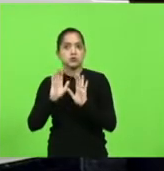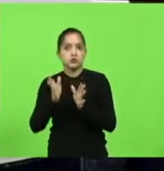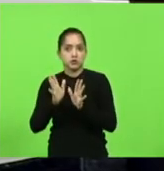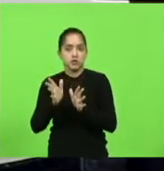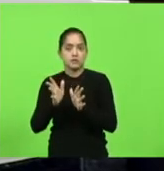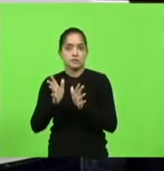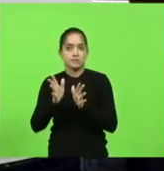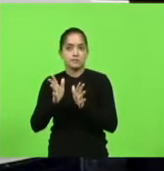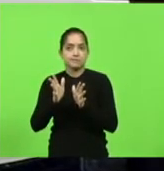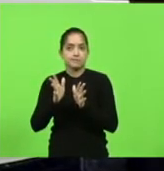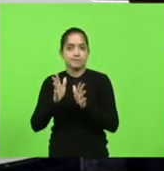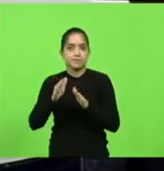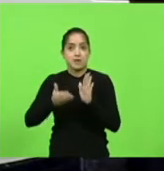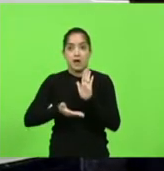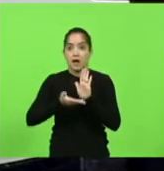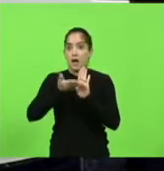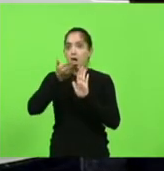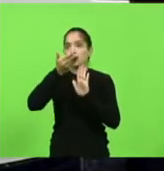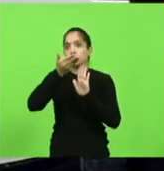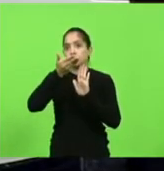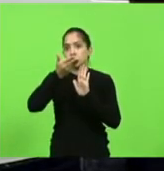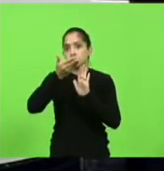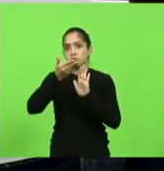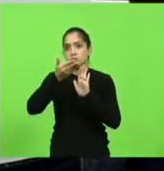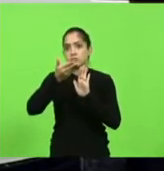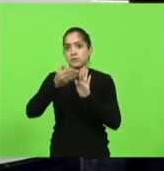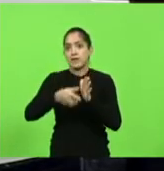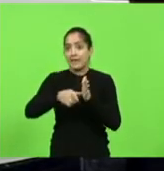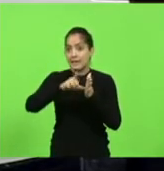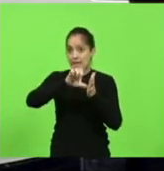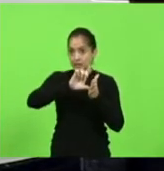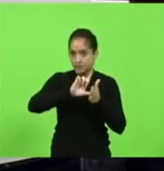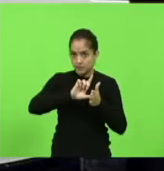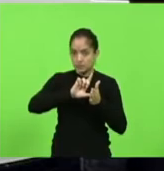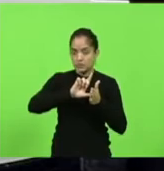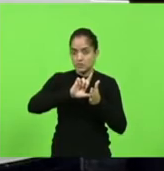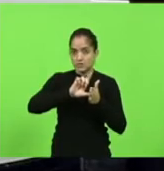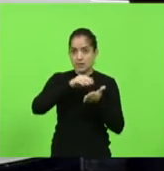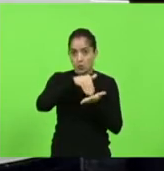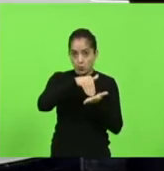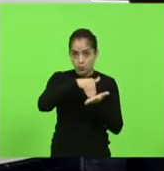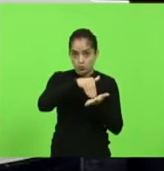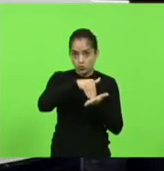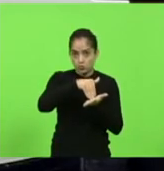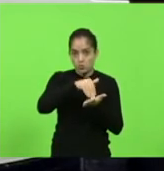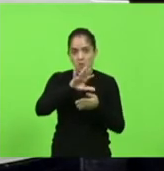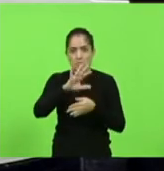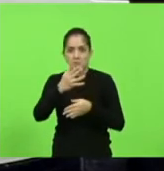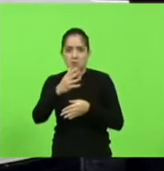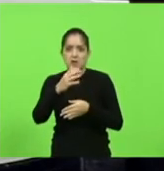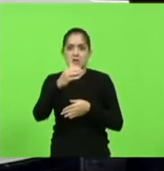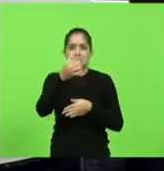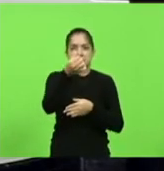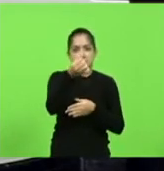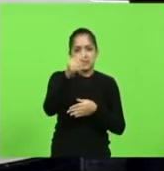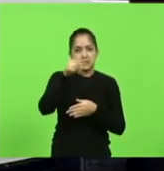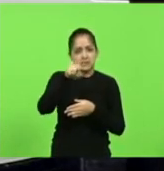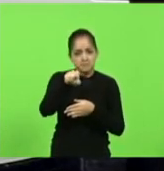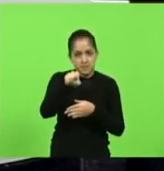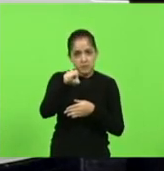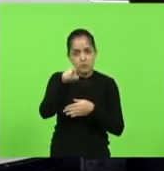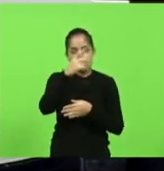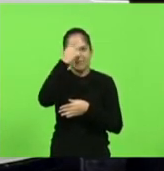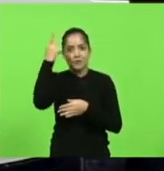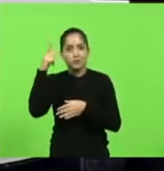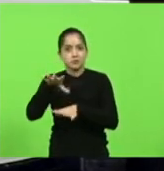média muito alta. Antes da última onda, Santa Catarina tinha a média de 6 mil pessoas